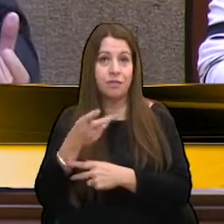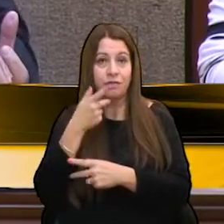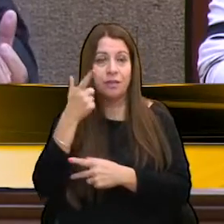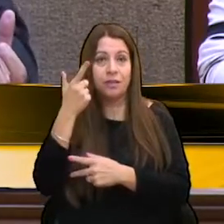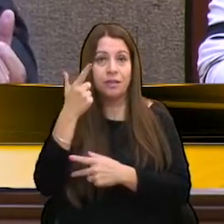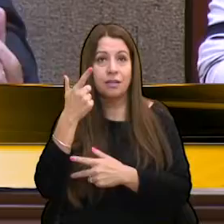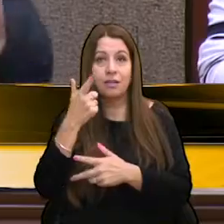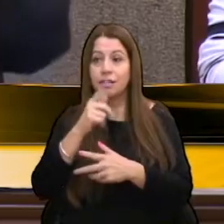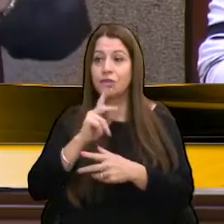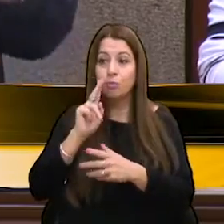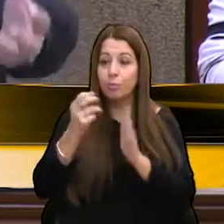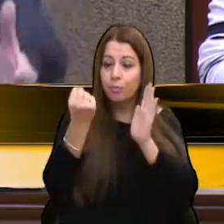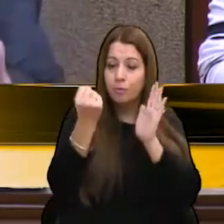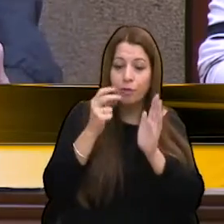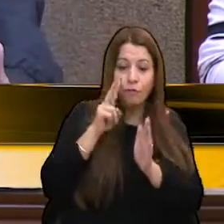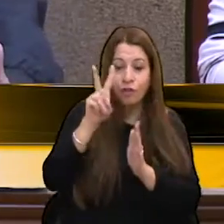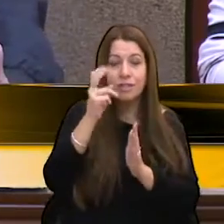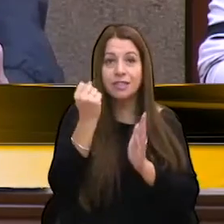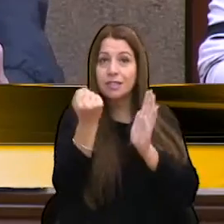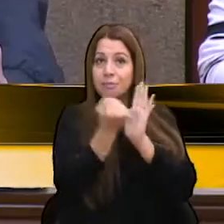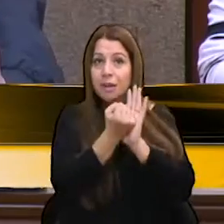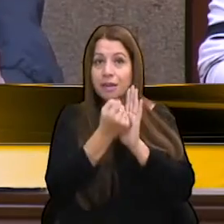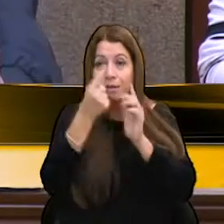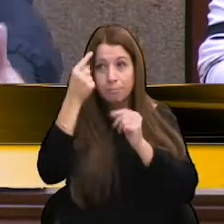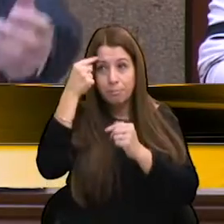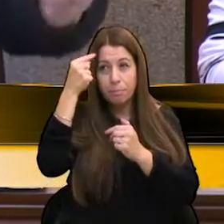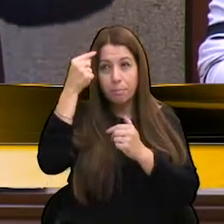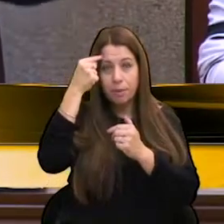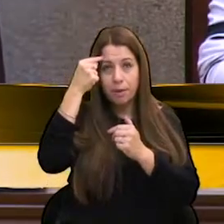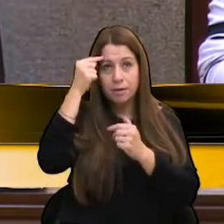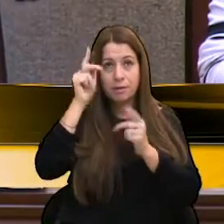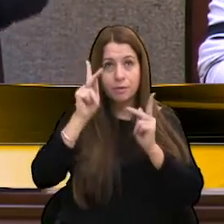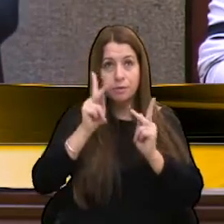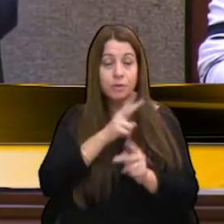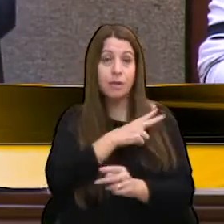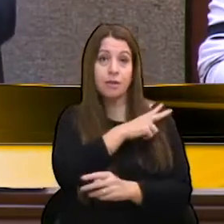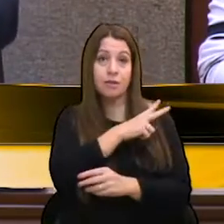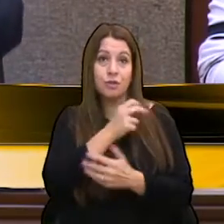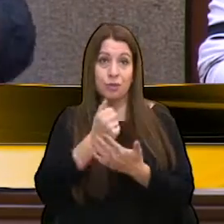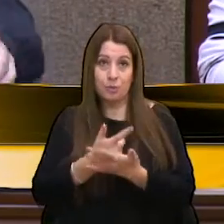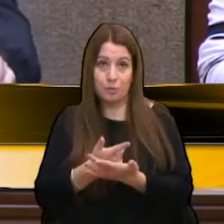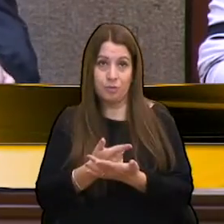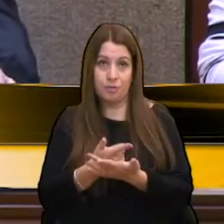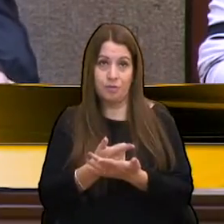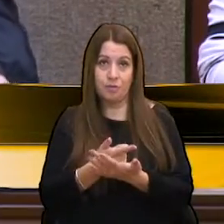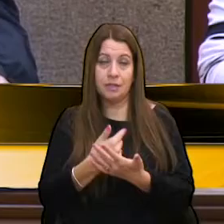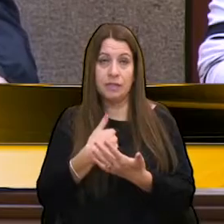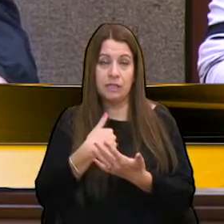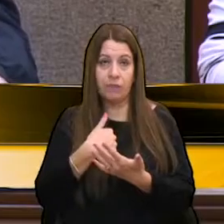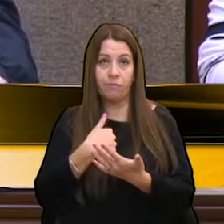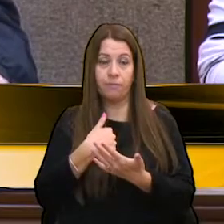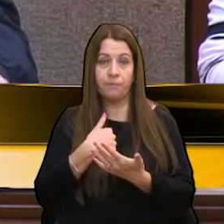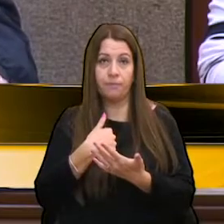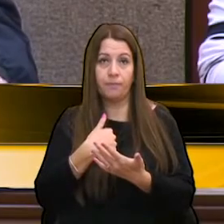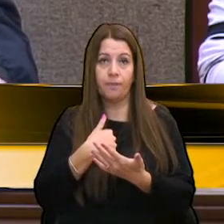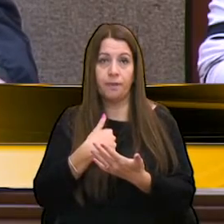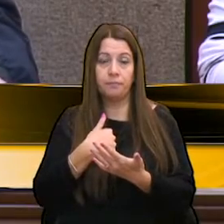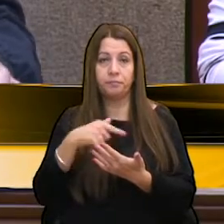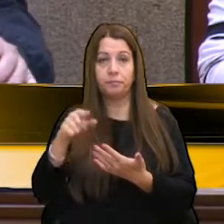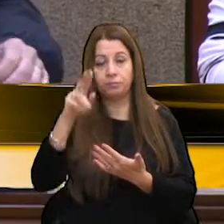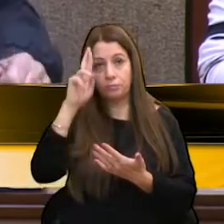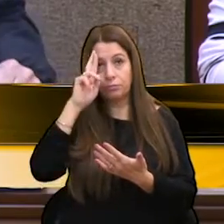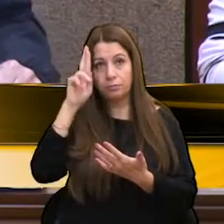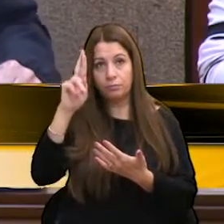reforçarem a sua marca na mente desses consumidores. Então, quando eu estava na